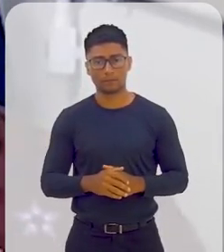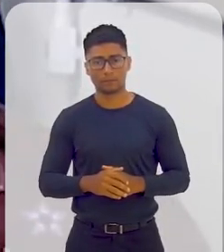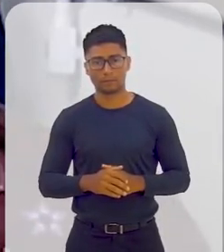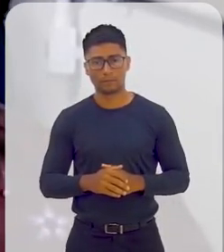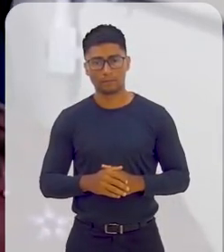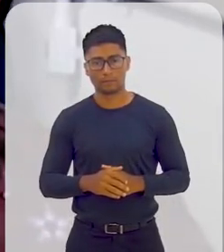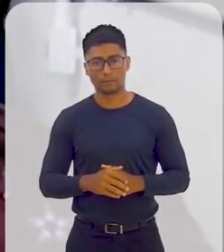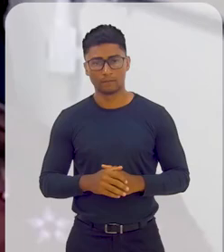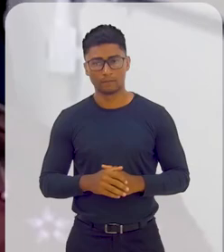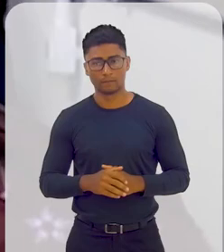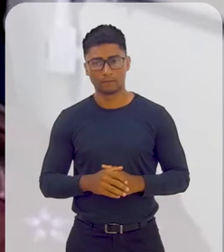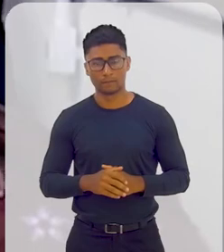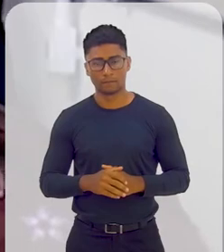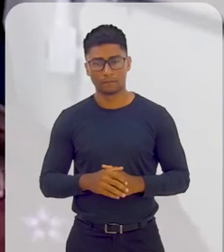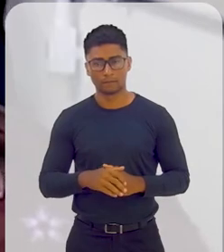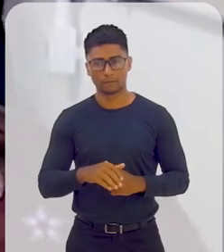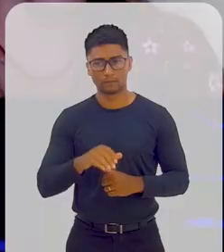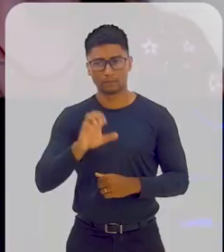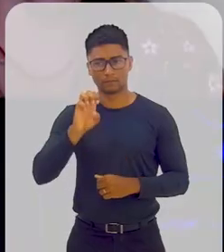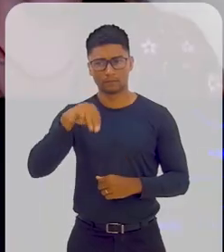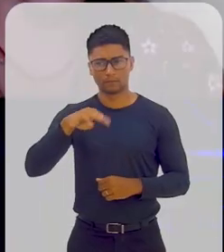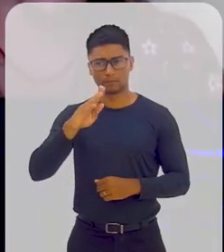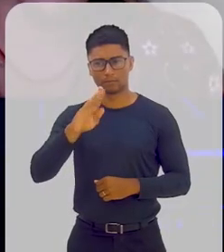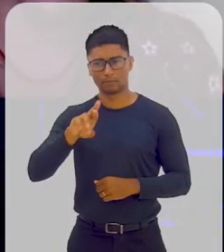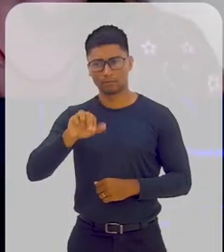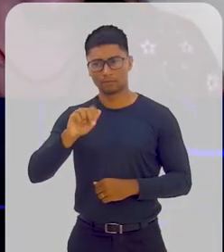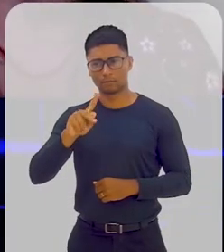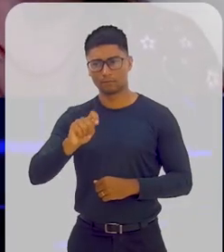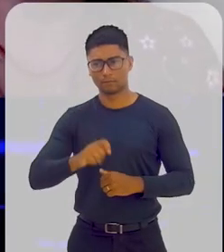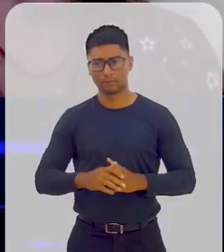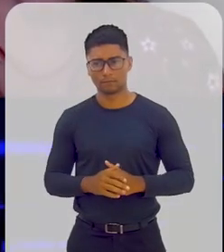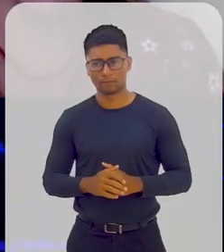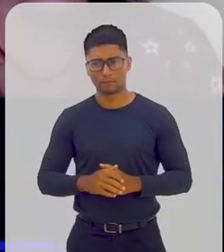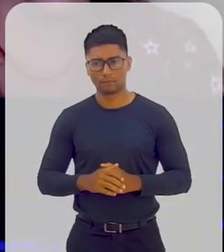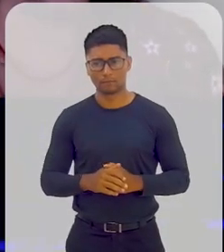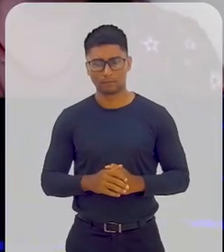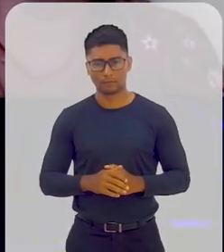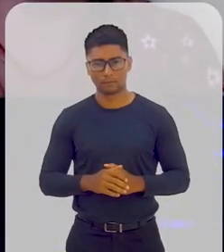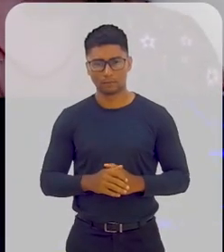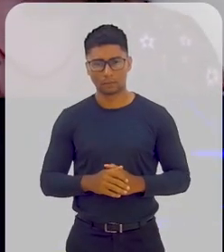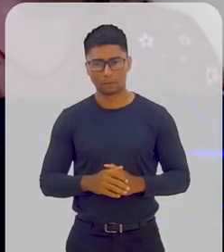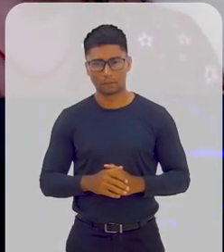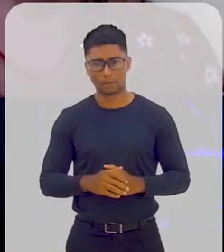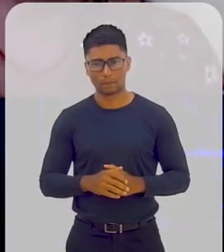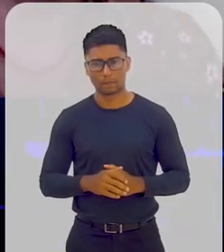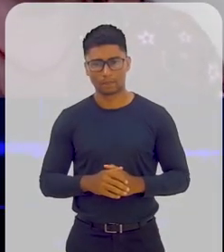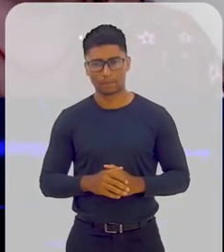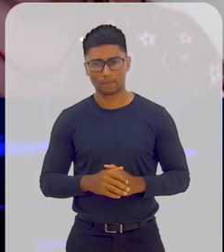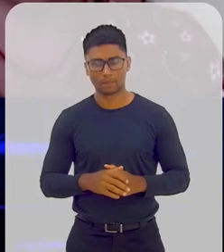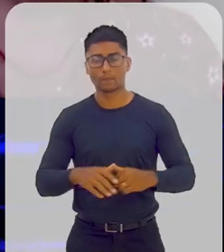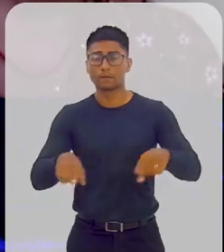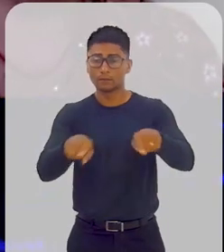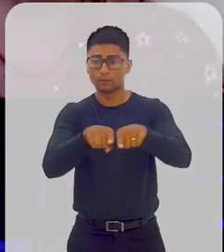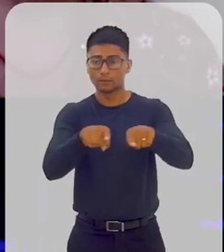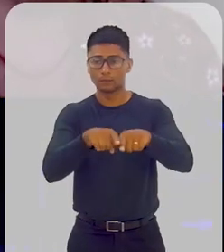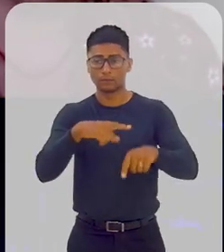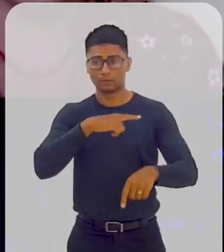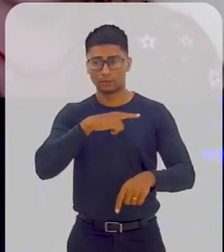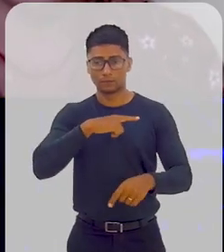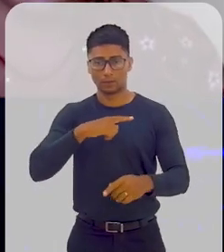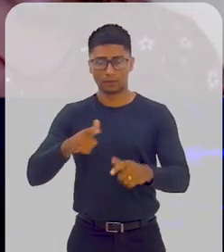Paulo, a própria Embrapa Agroindústria de Alimentos, nossa co-irmã aqui no Rio de Janeiro. Temos também